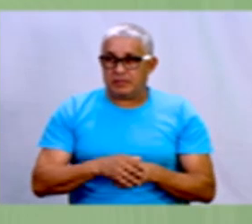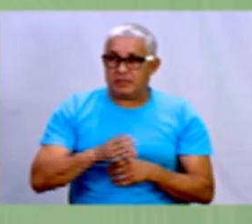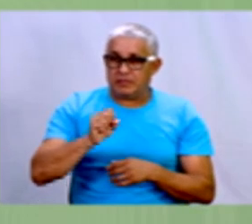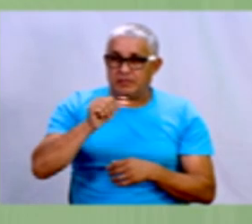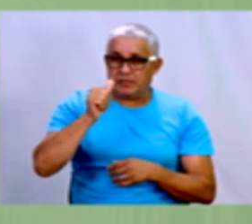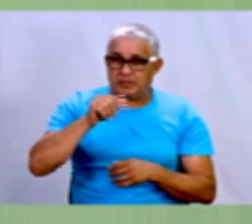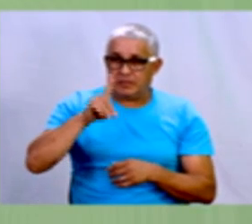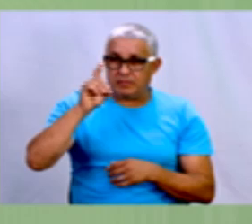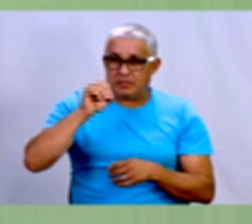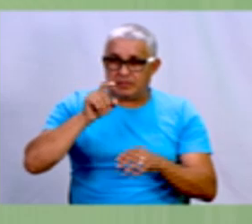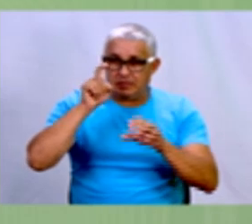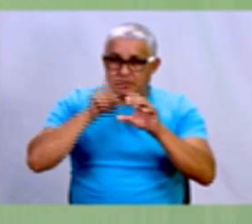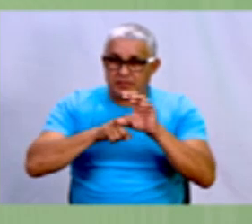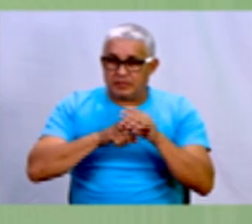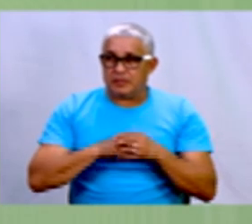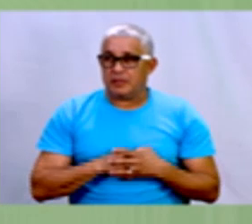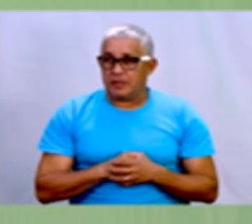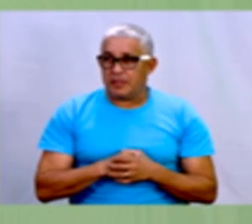devedor